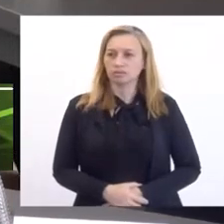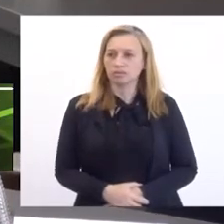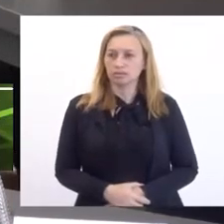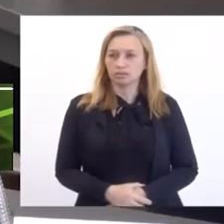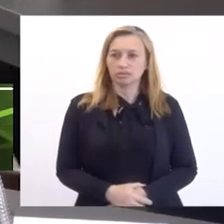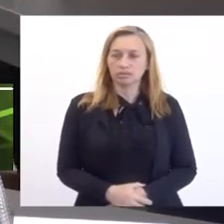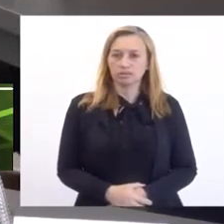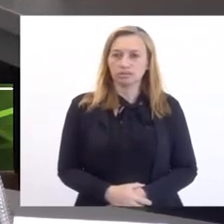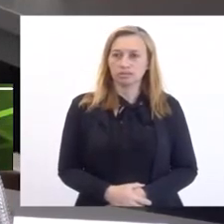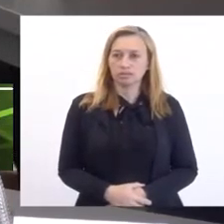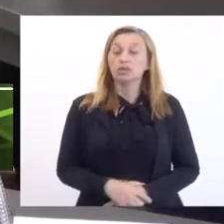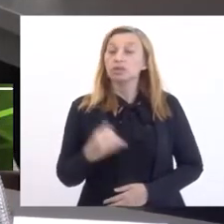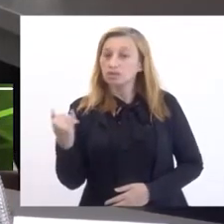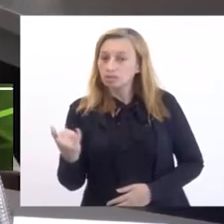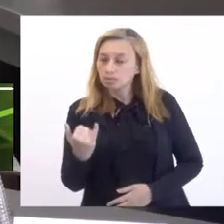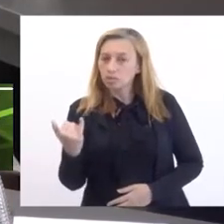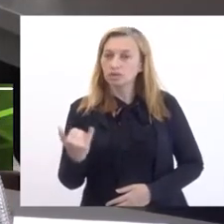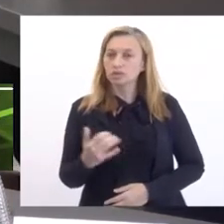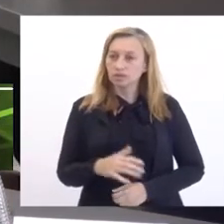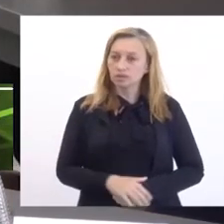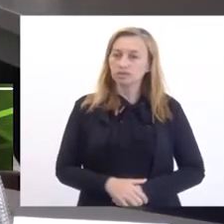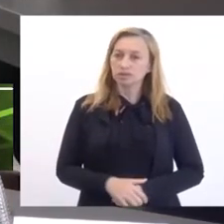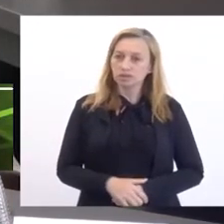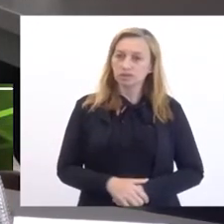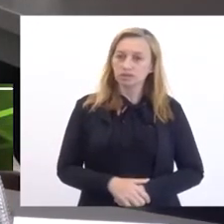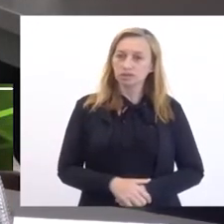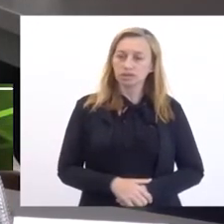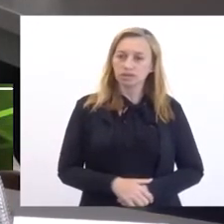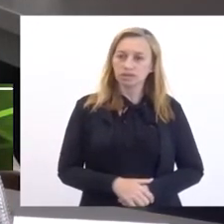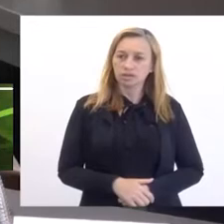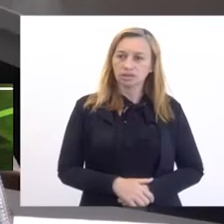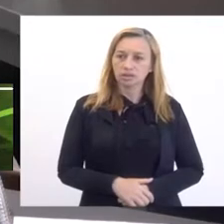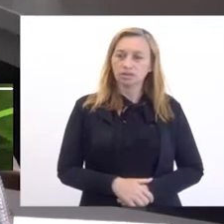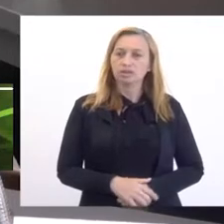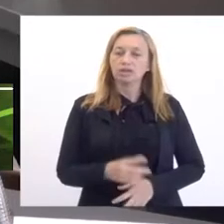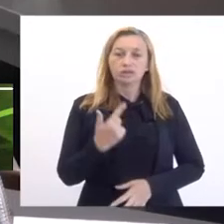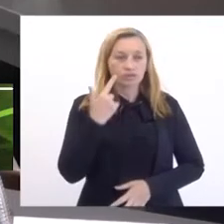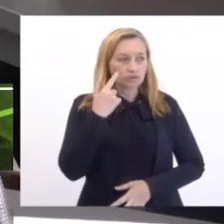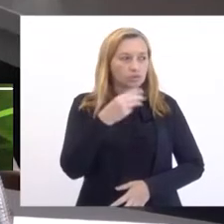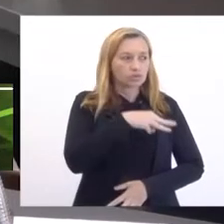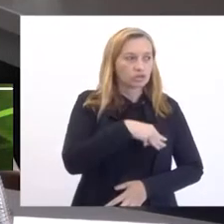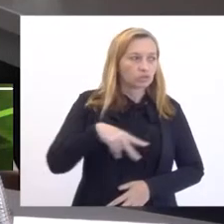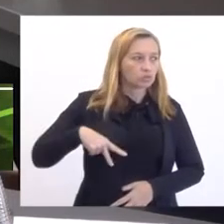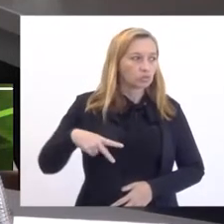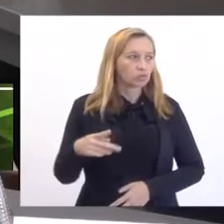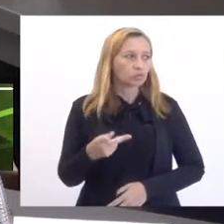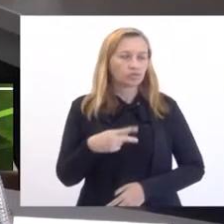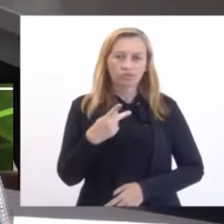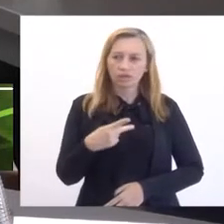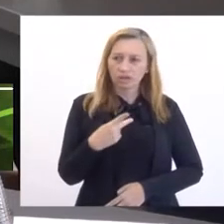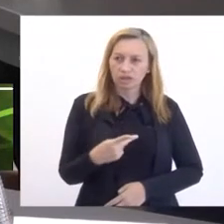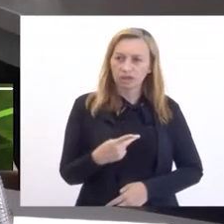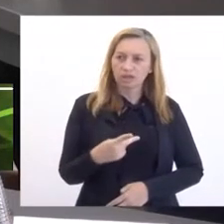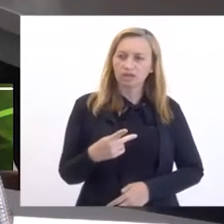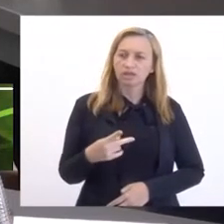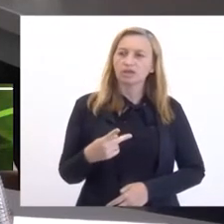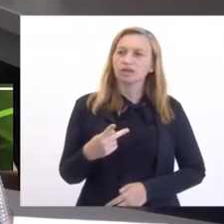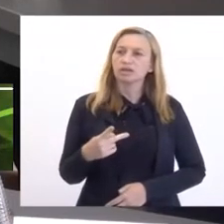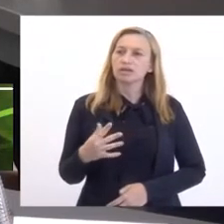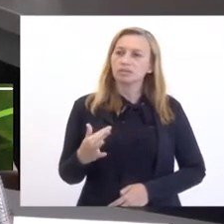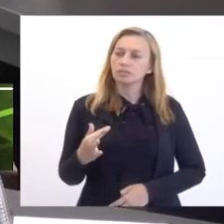as importantes considerações que certamente levaram o Ministério Público de Contas a dar o parecer prévio